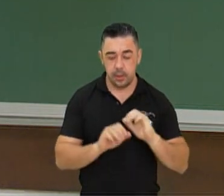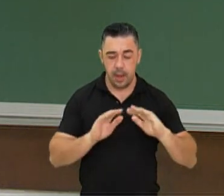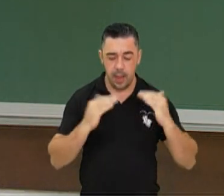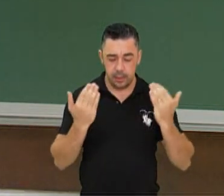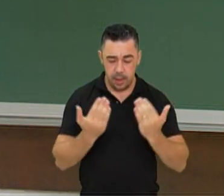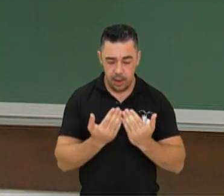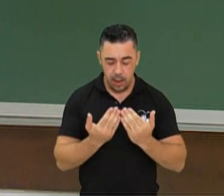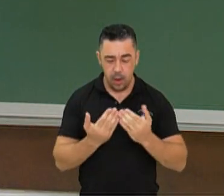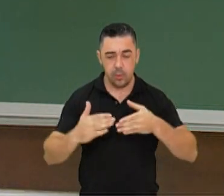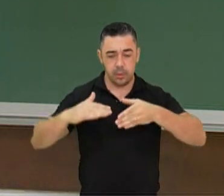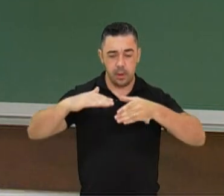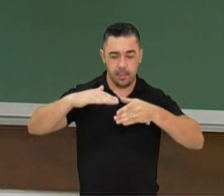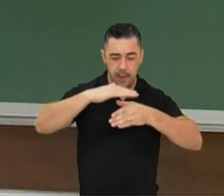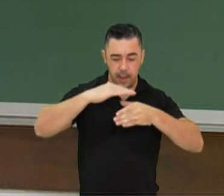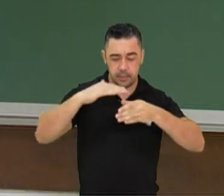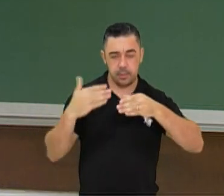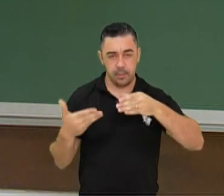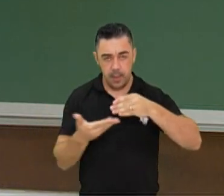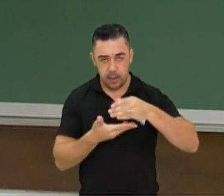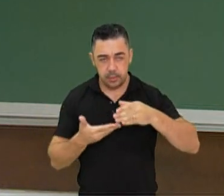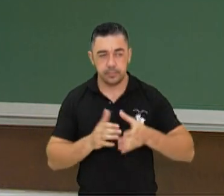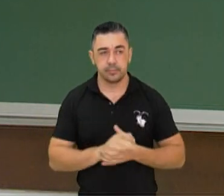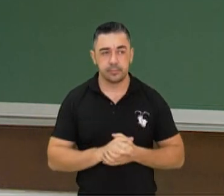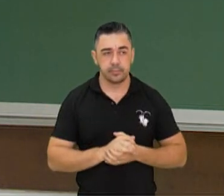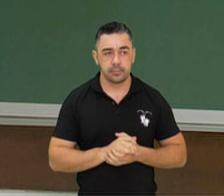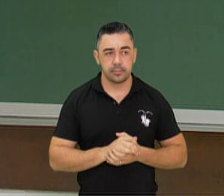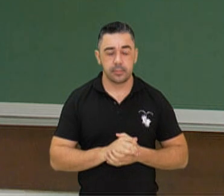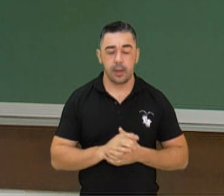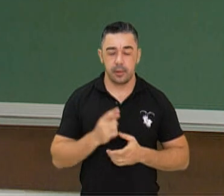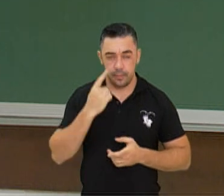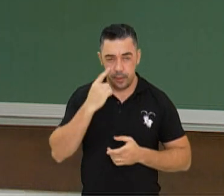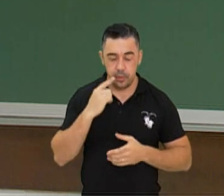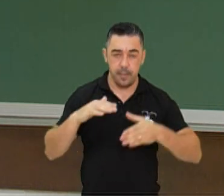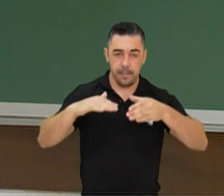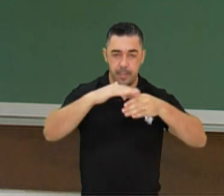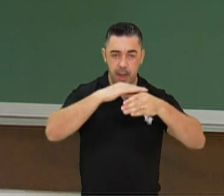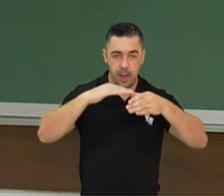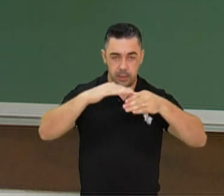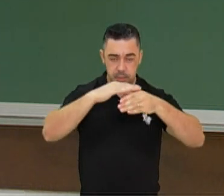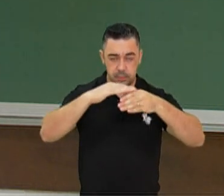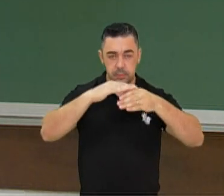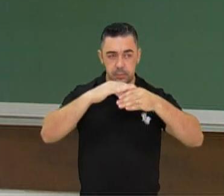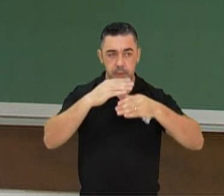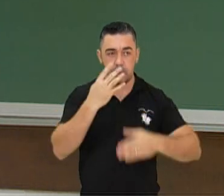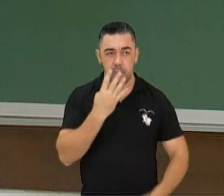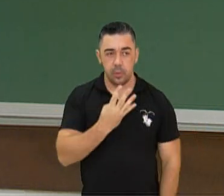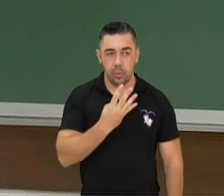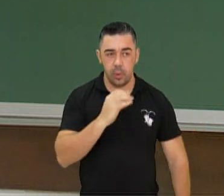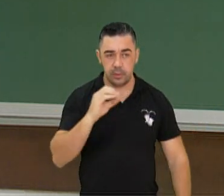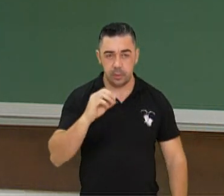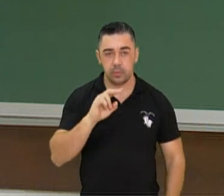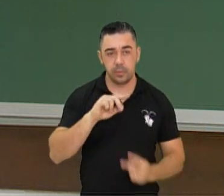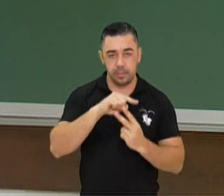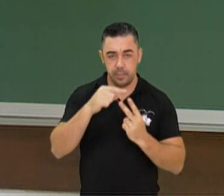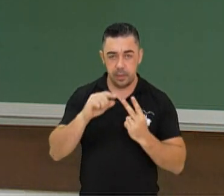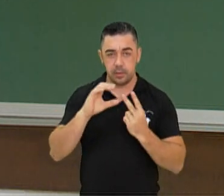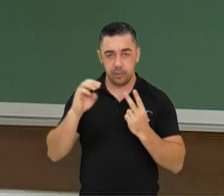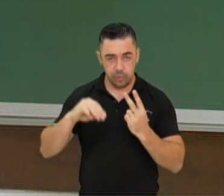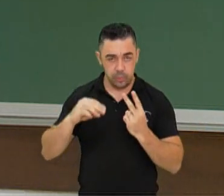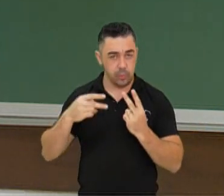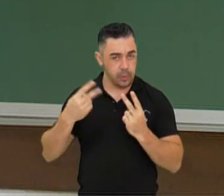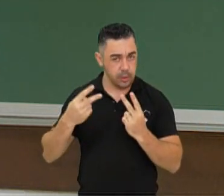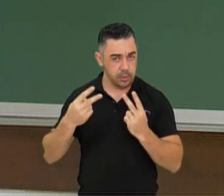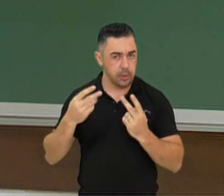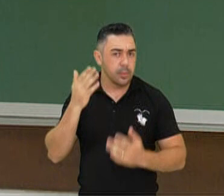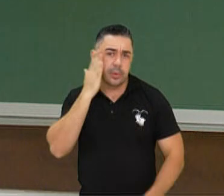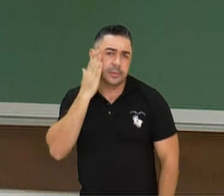áreas laterais e das duas bases. Então, eu sei que a área da base menor é 400 π centímetro quadrado.